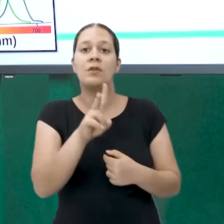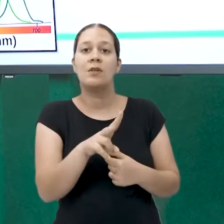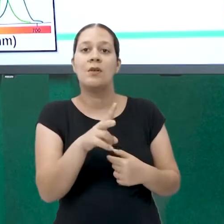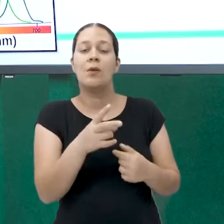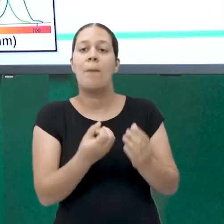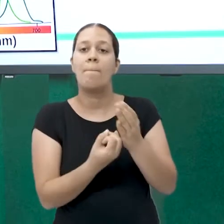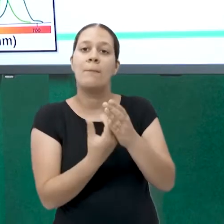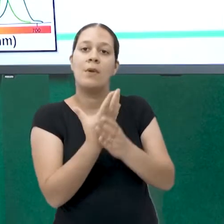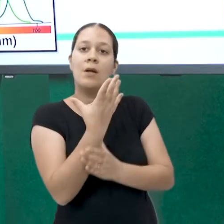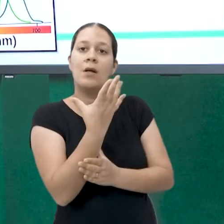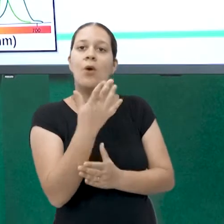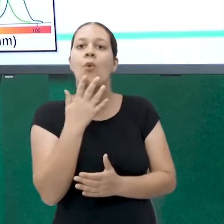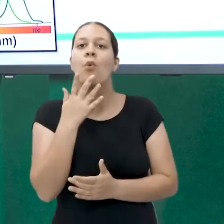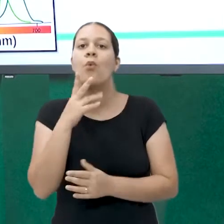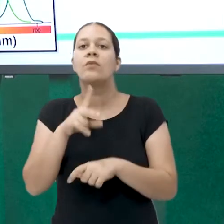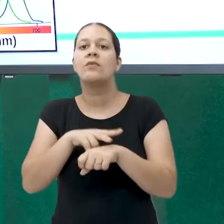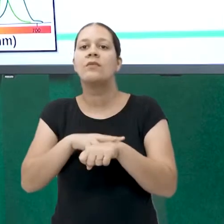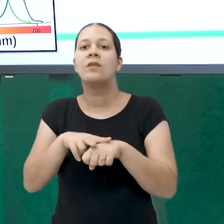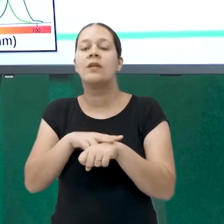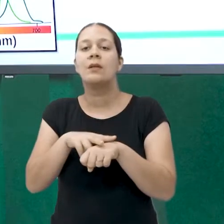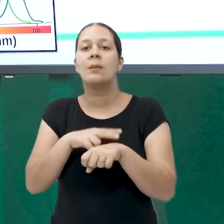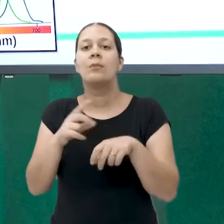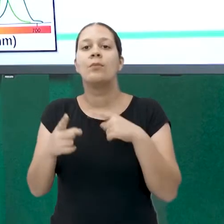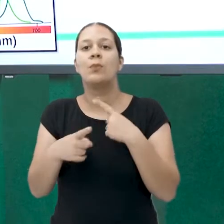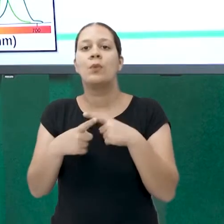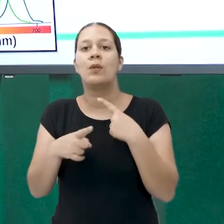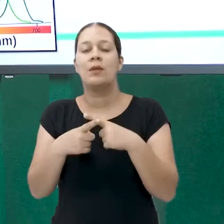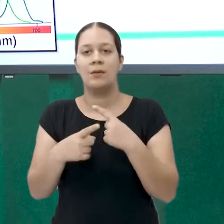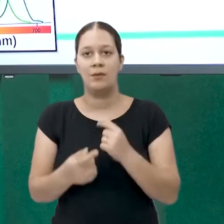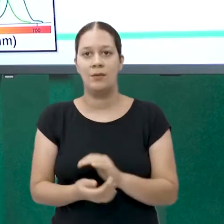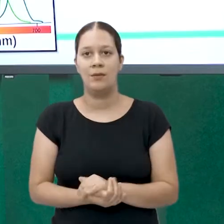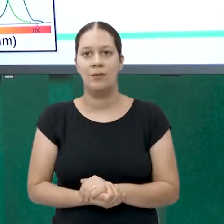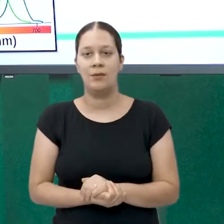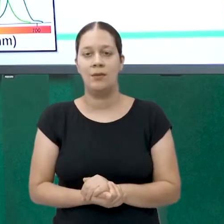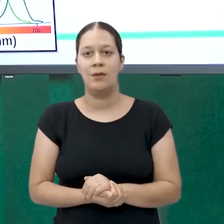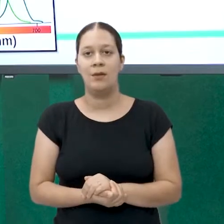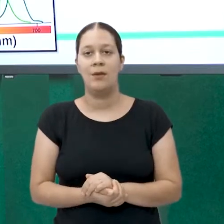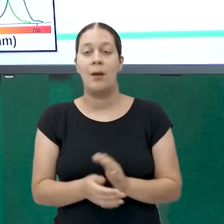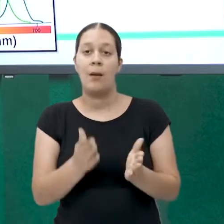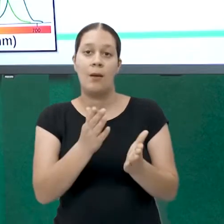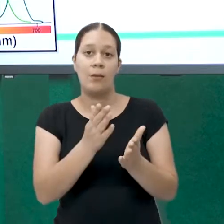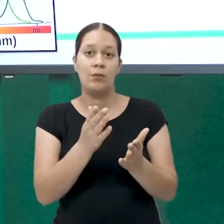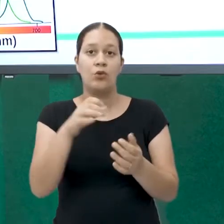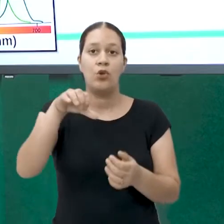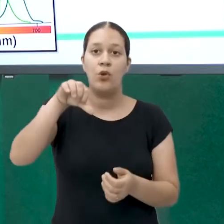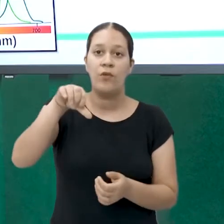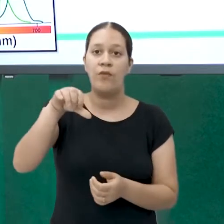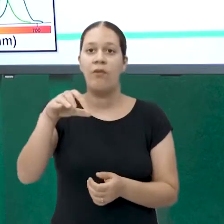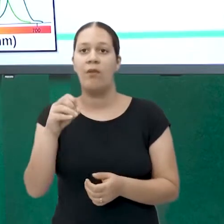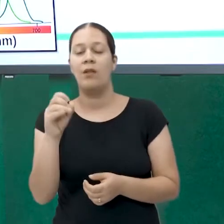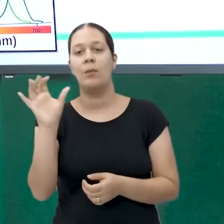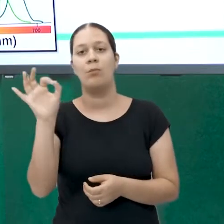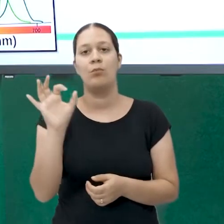por que a gente vê uma planta da cor verde? Você já parou a pensar nisso? E assim,